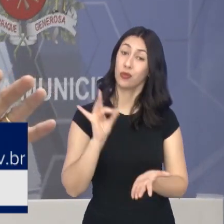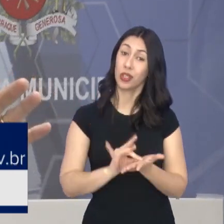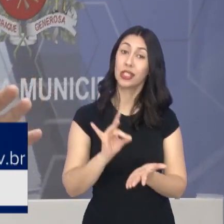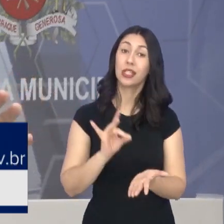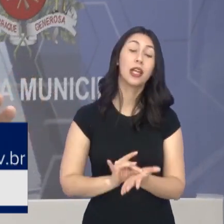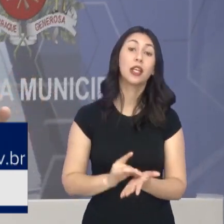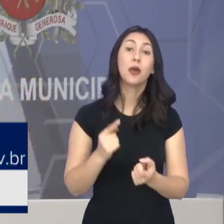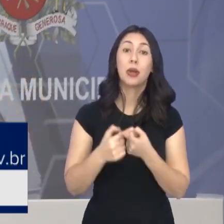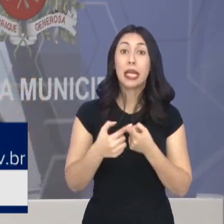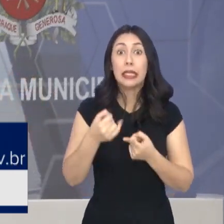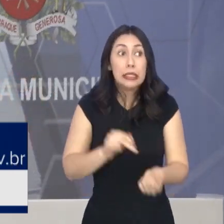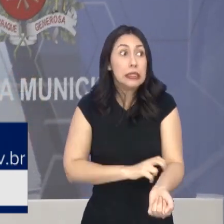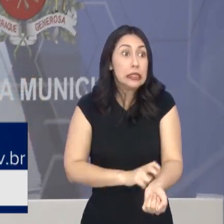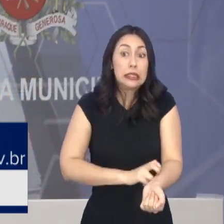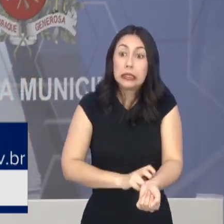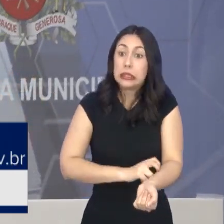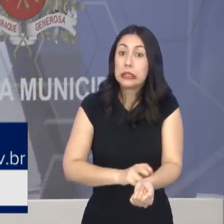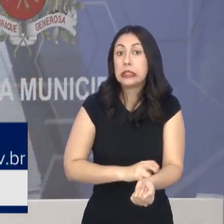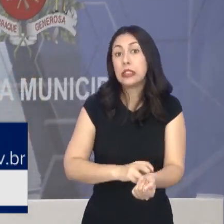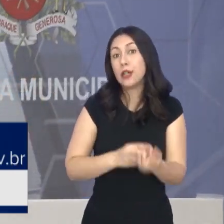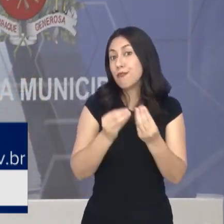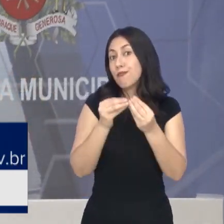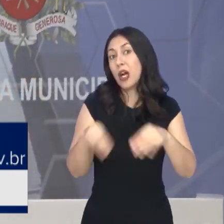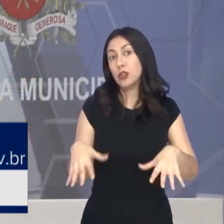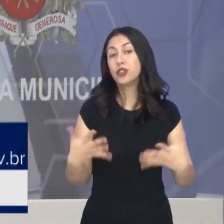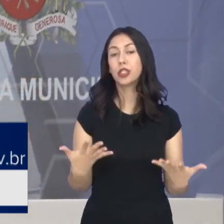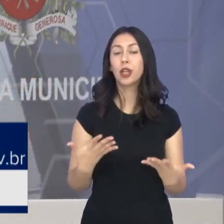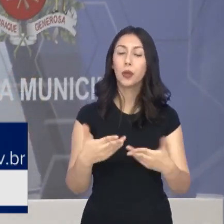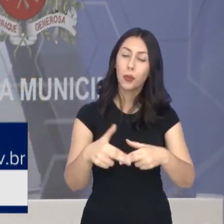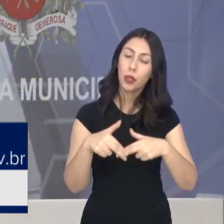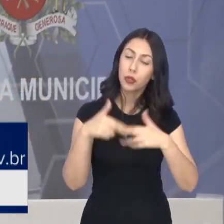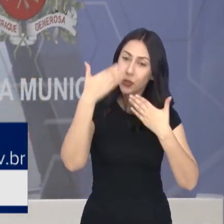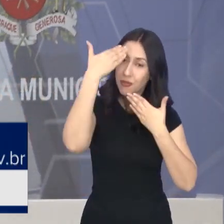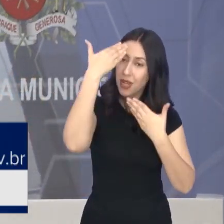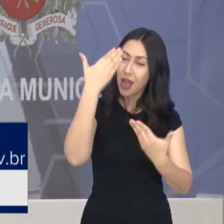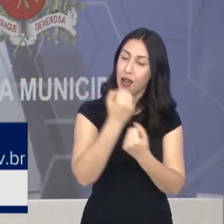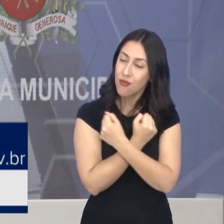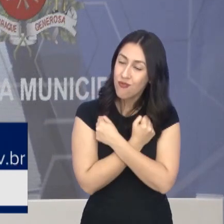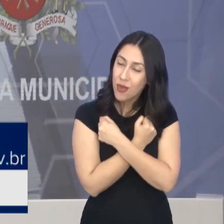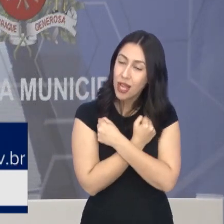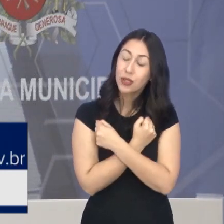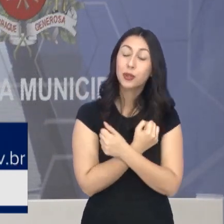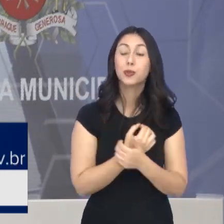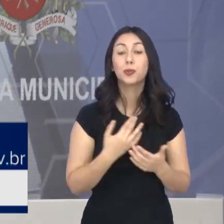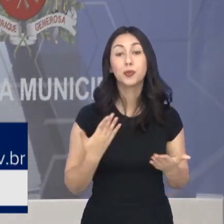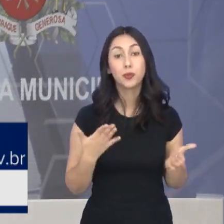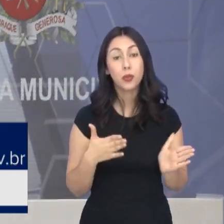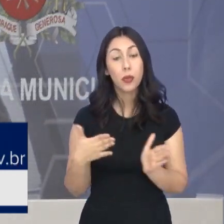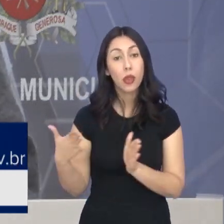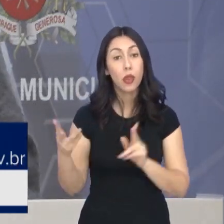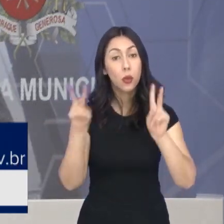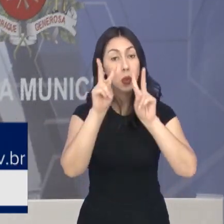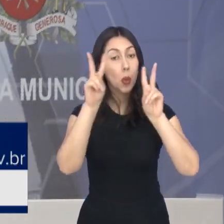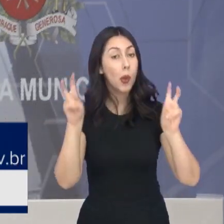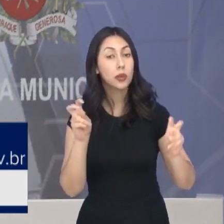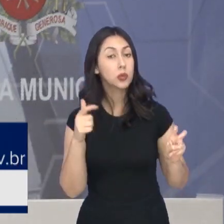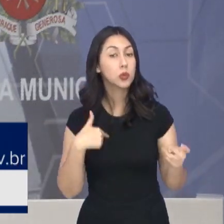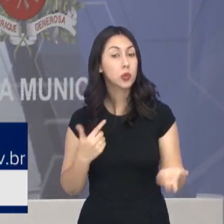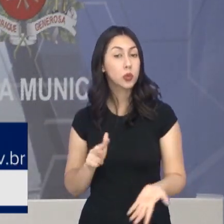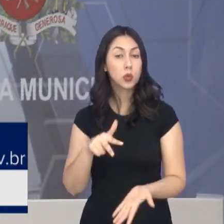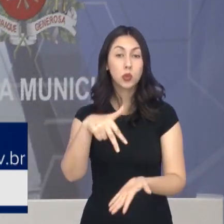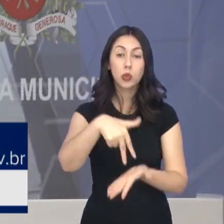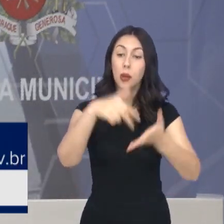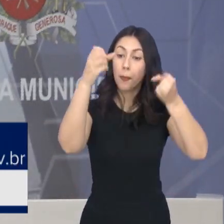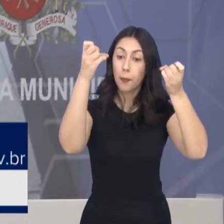mantém a calma, né, não dá nada certo. Obrigado por todo esse apoio aí, um forte abraço. Um dos temas que me trouxe aqui é falar um